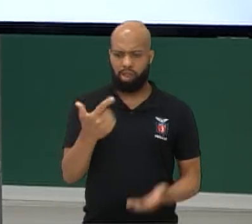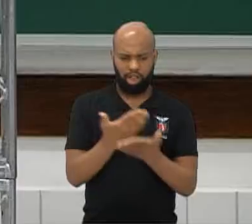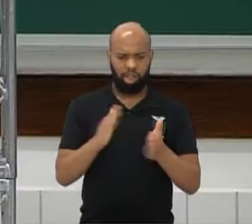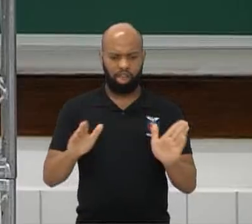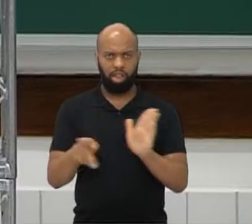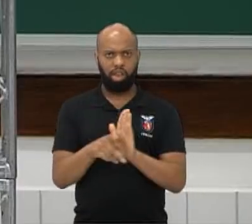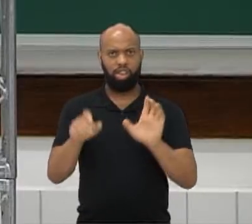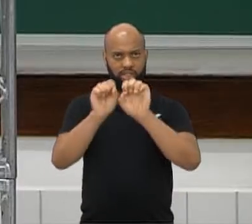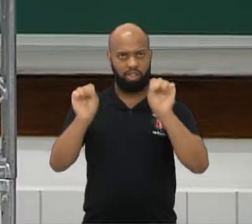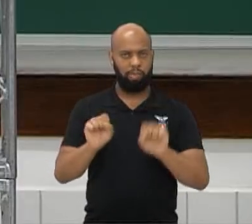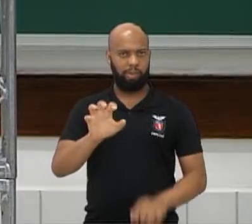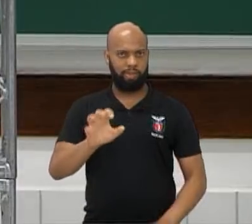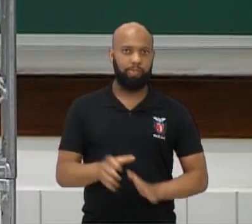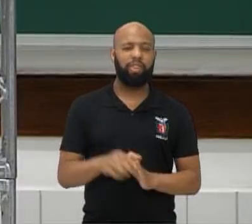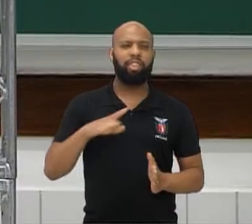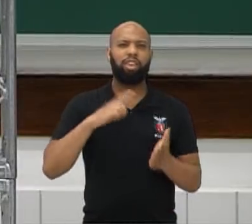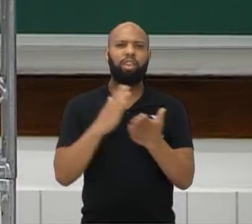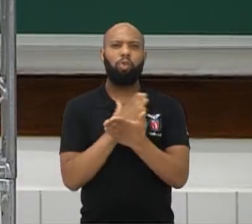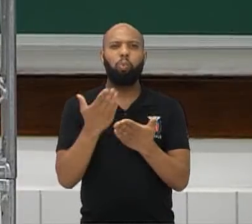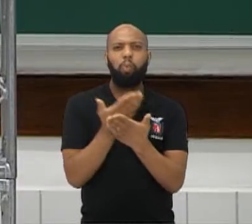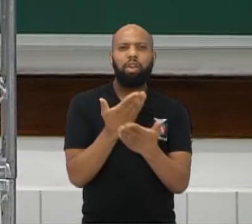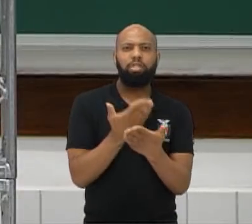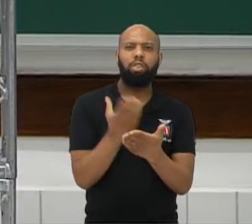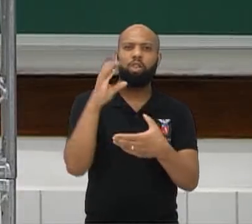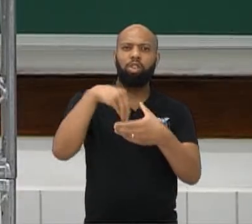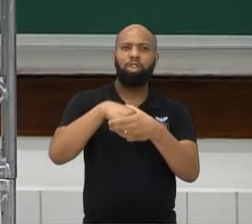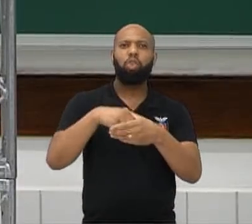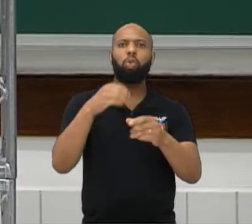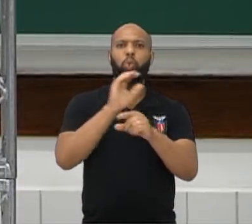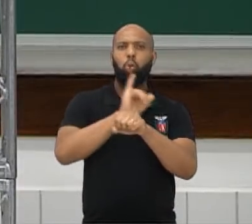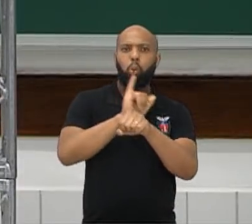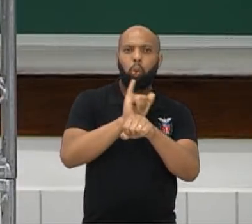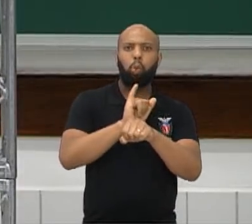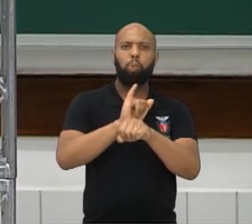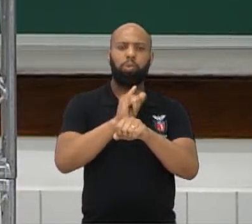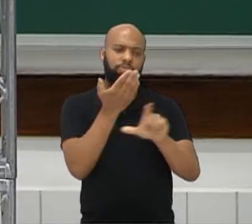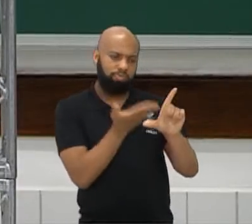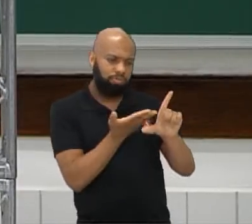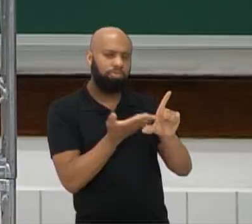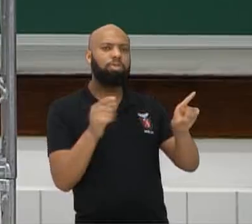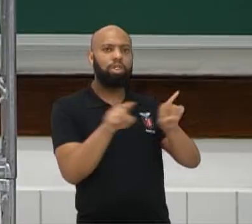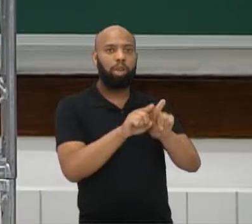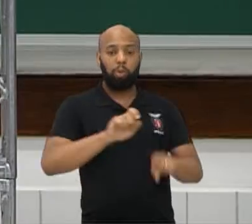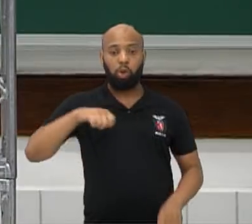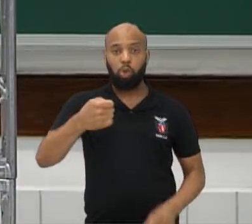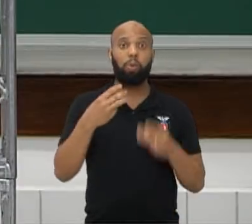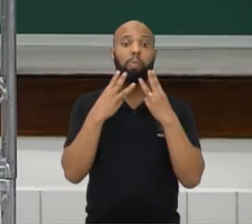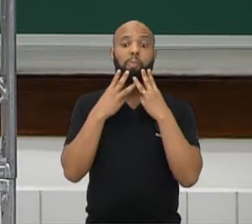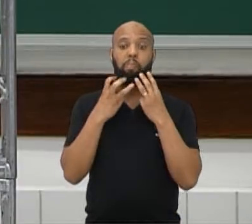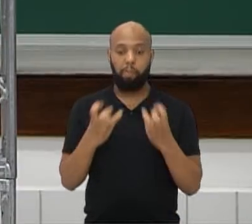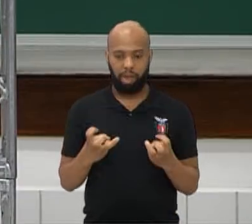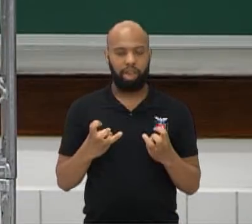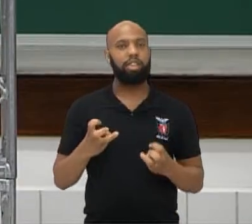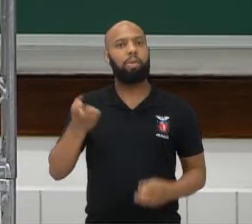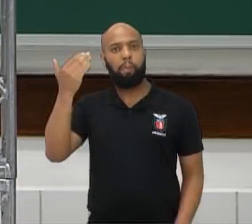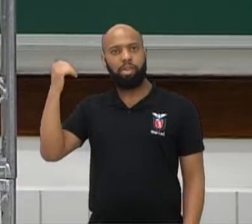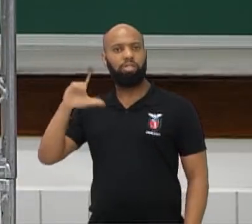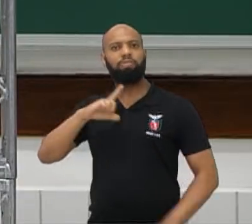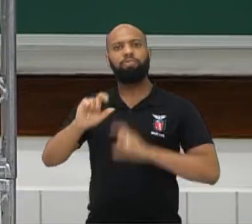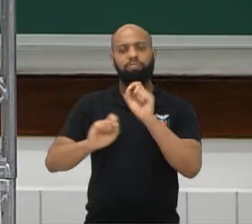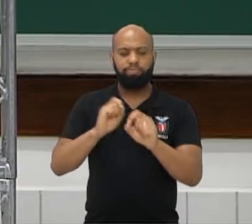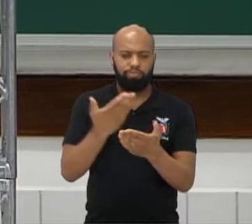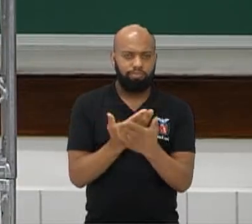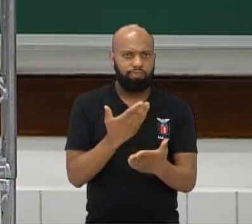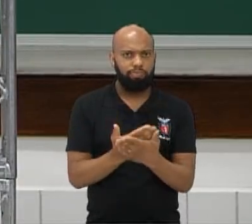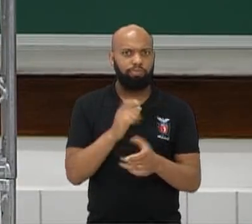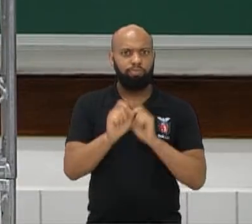temos algumas aulas lá no Classroom, no YouTube, né, disponíveis para vocês verem sobre o Marx. Nas aulas passadas, a gente viu que